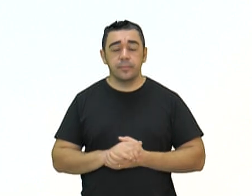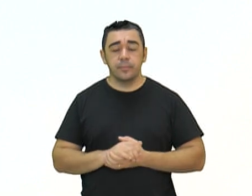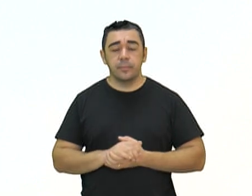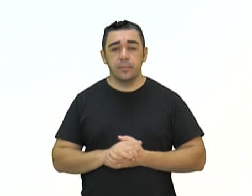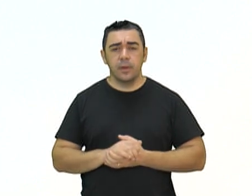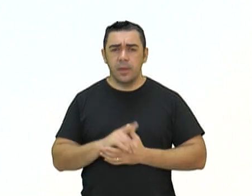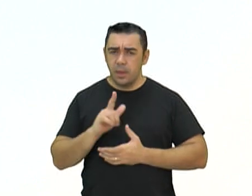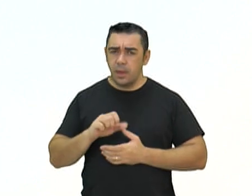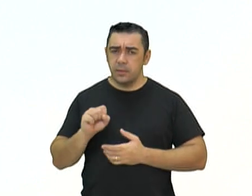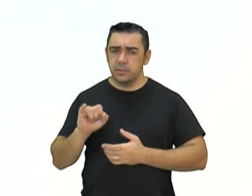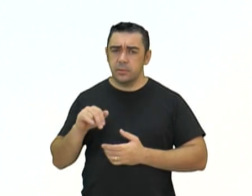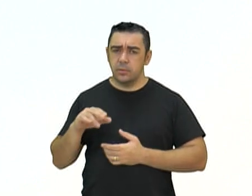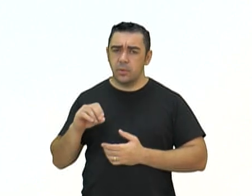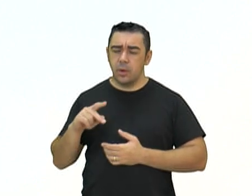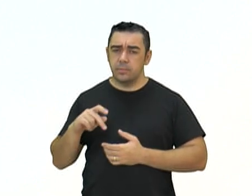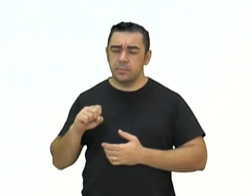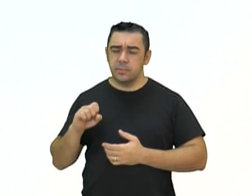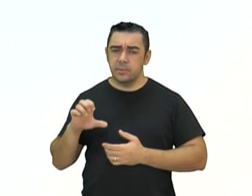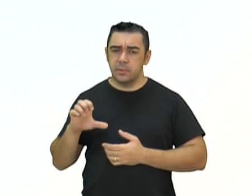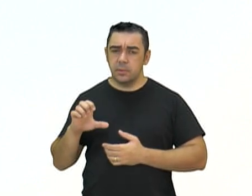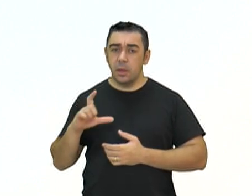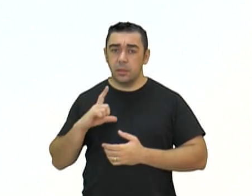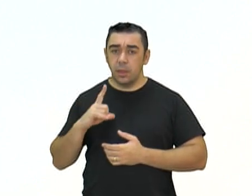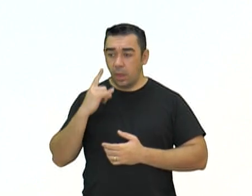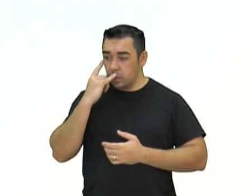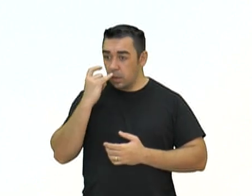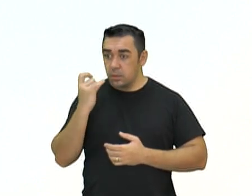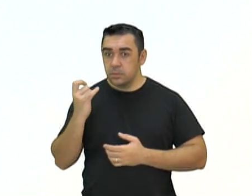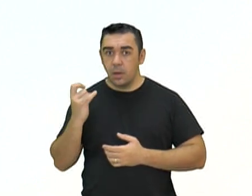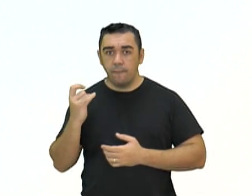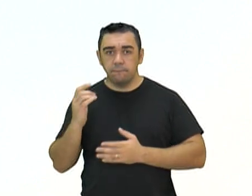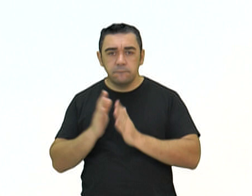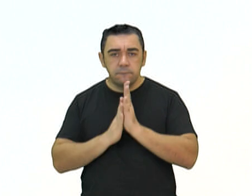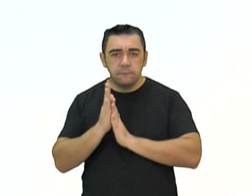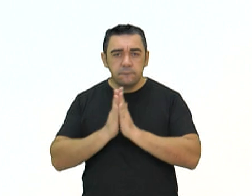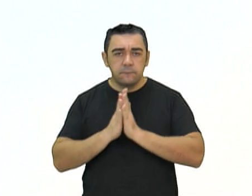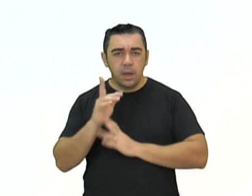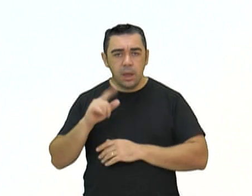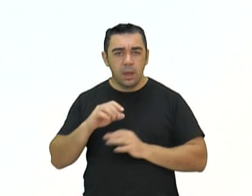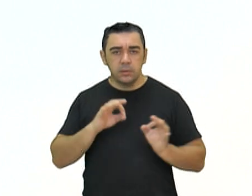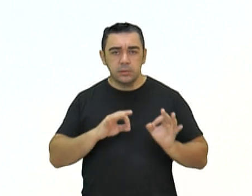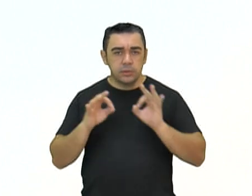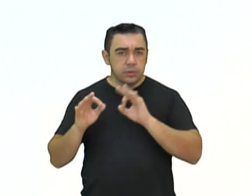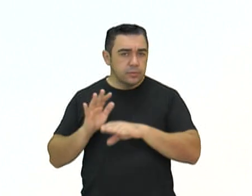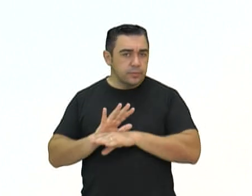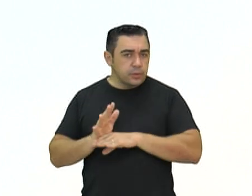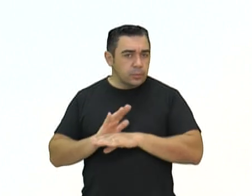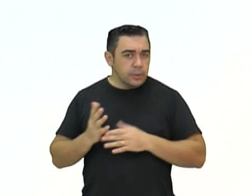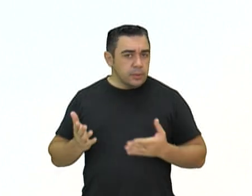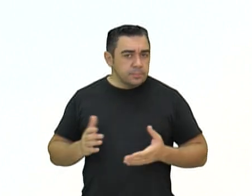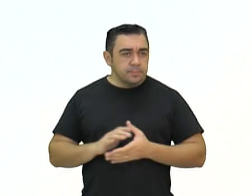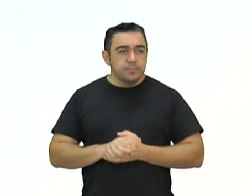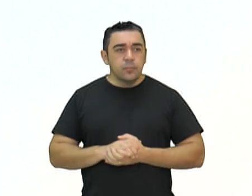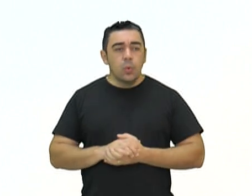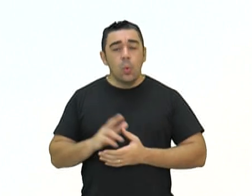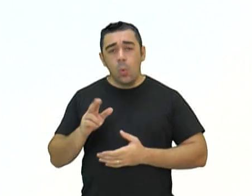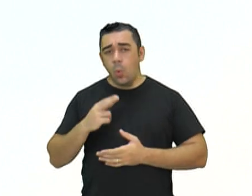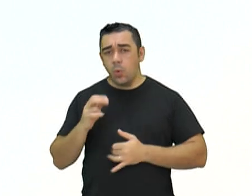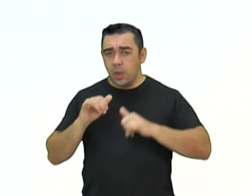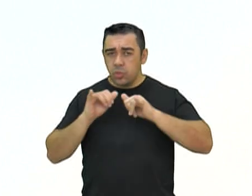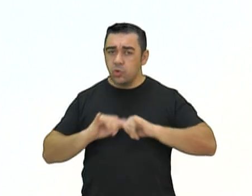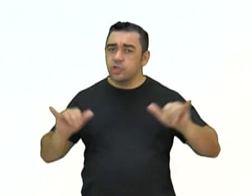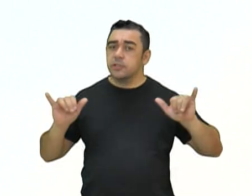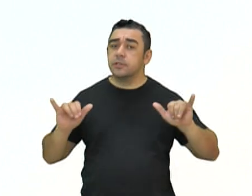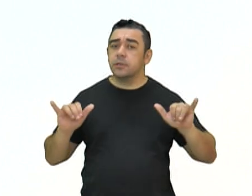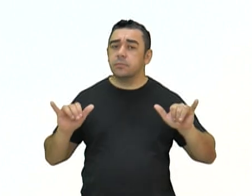Será que trata-se de uma sinopse? Né? Tem ali uma intenção de cativar o público para assistir determinado filme? Ou será